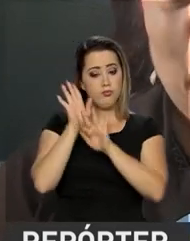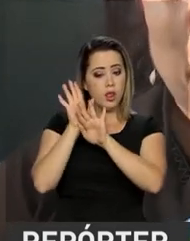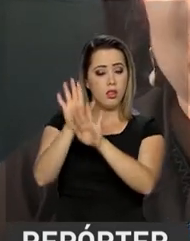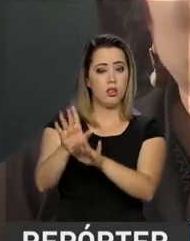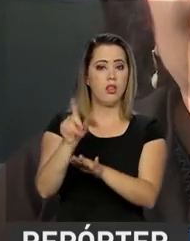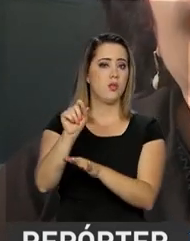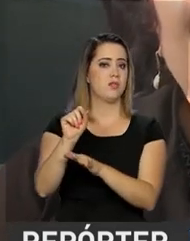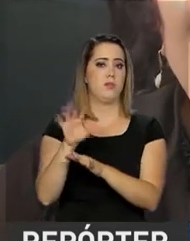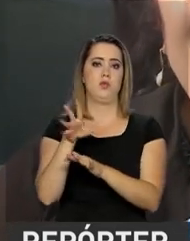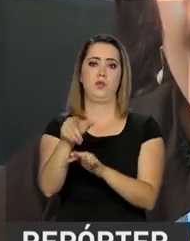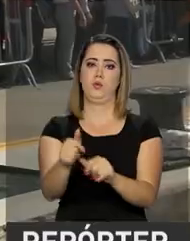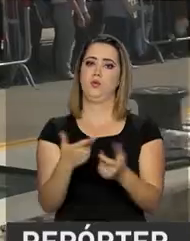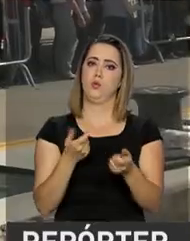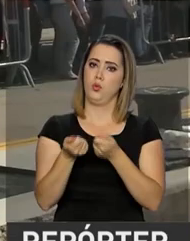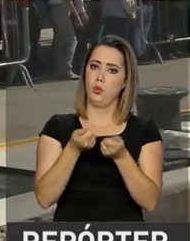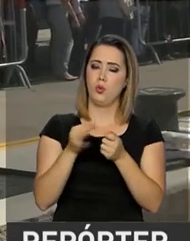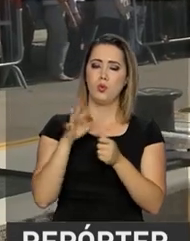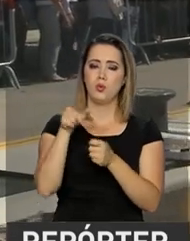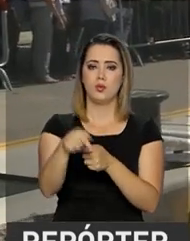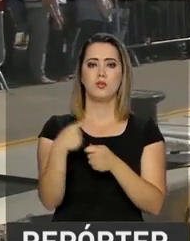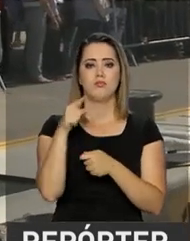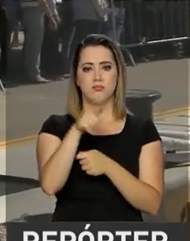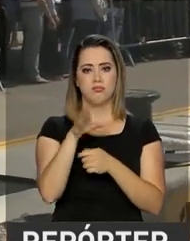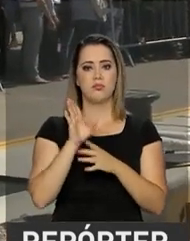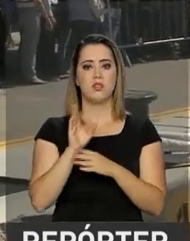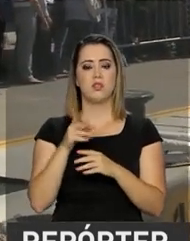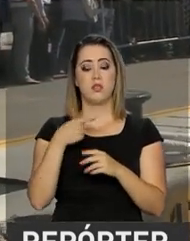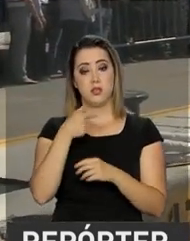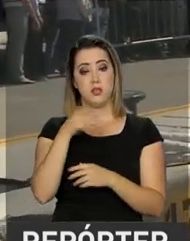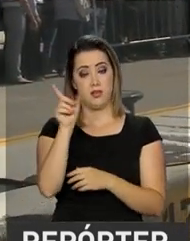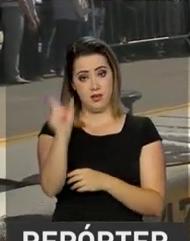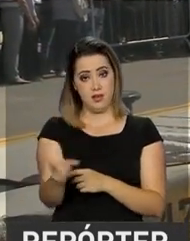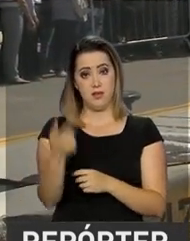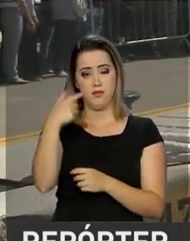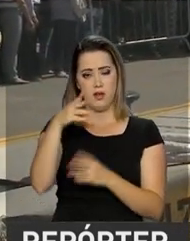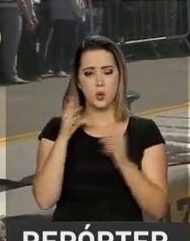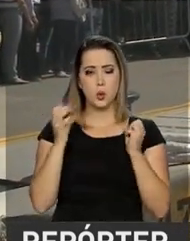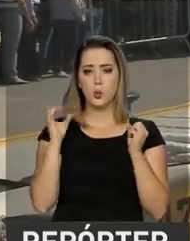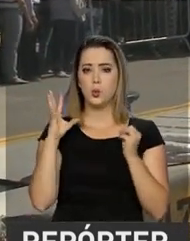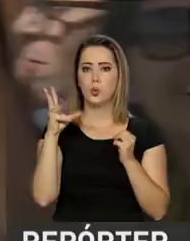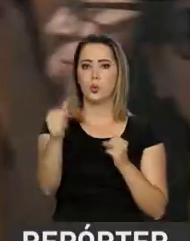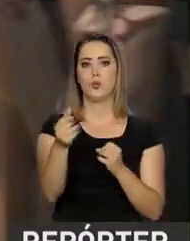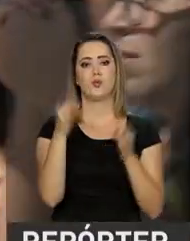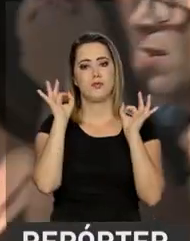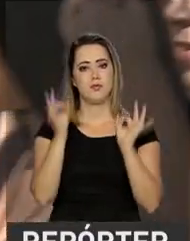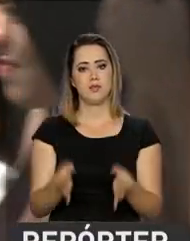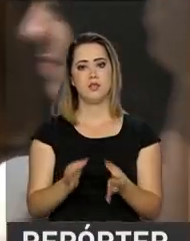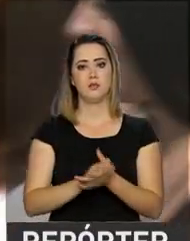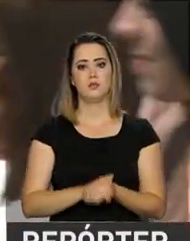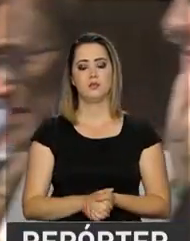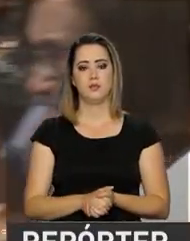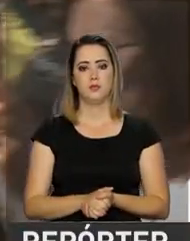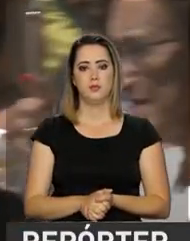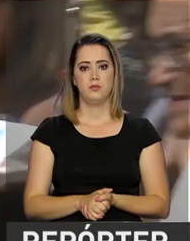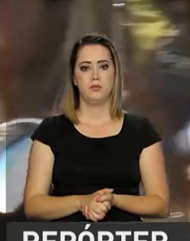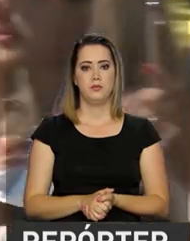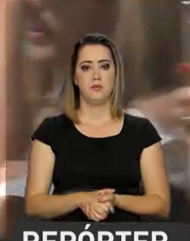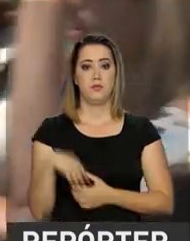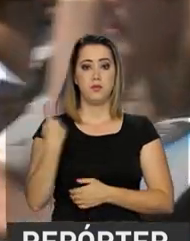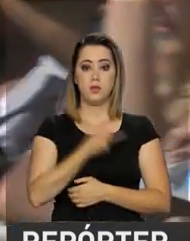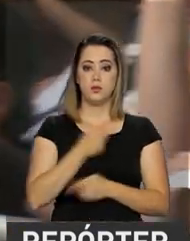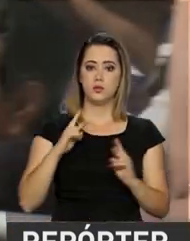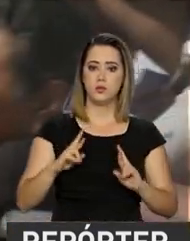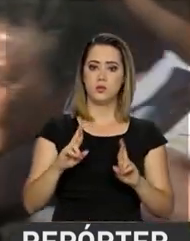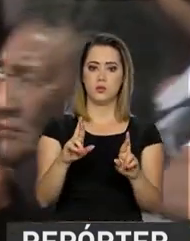de tudo de que ele vai nessa missão e vai dar tudo certo a gente tem certeza muito do que o que a gente